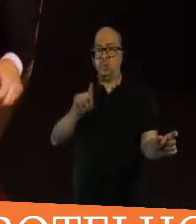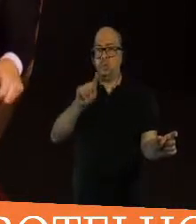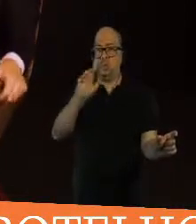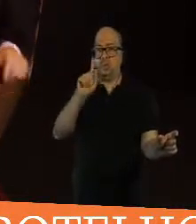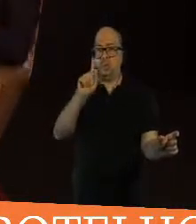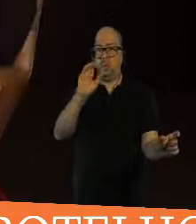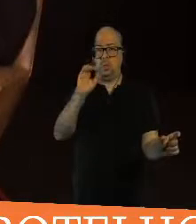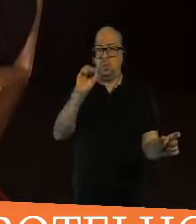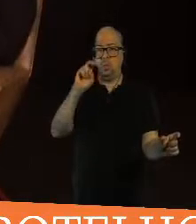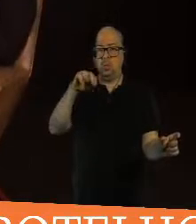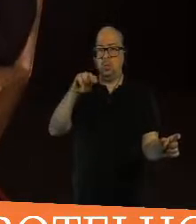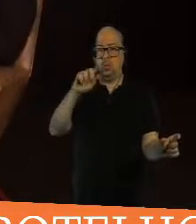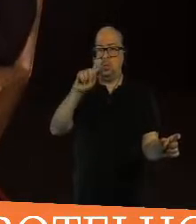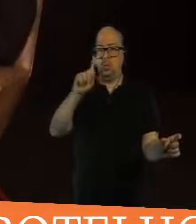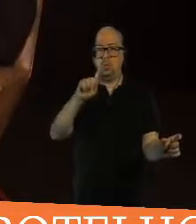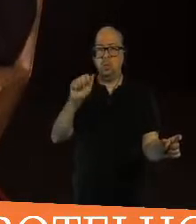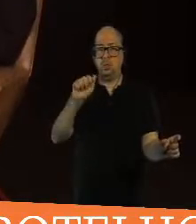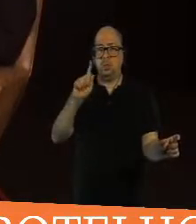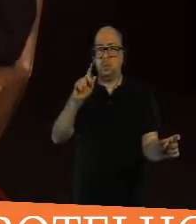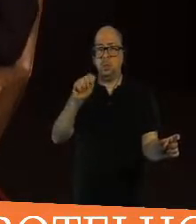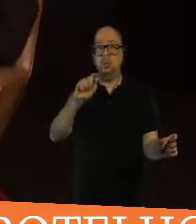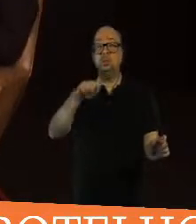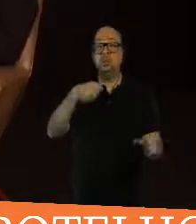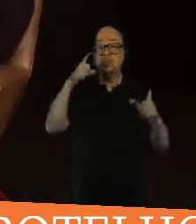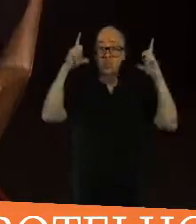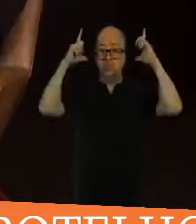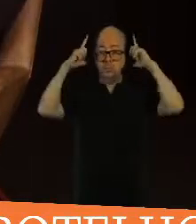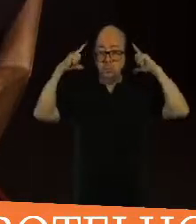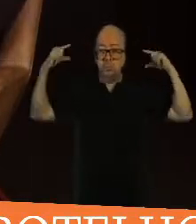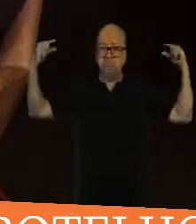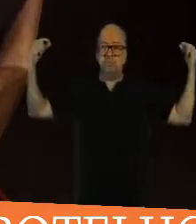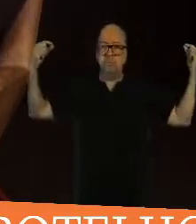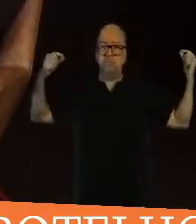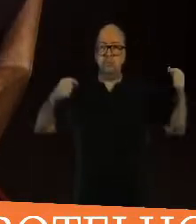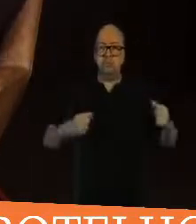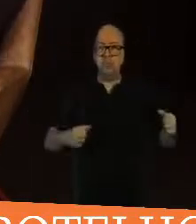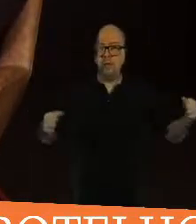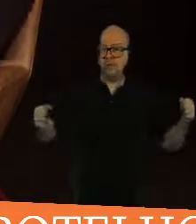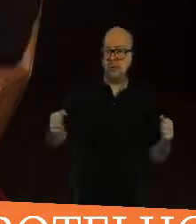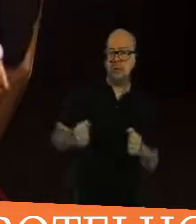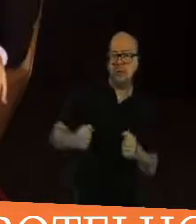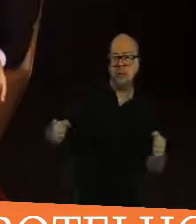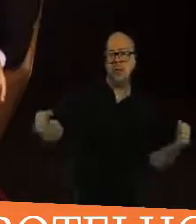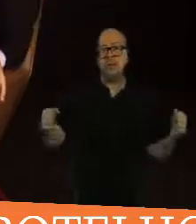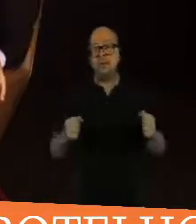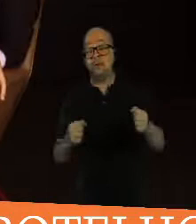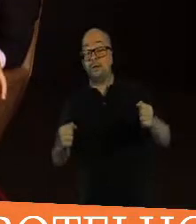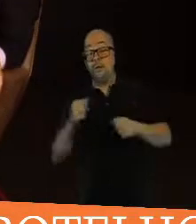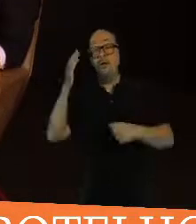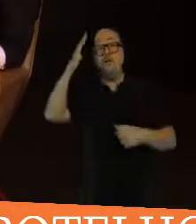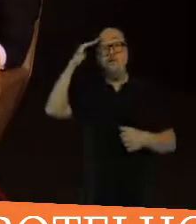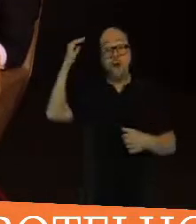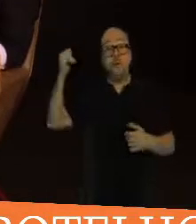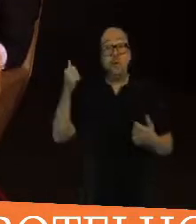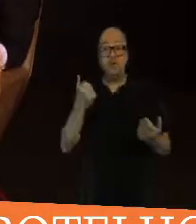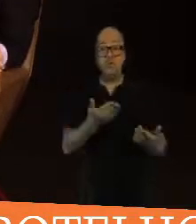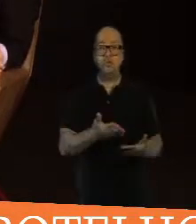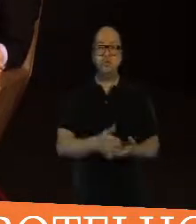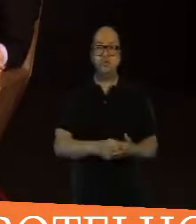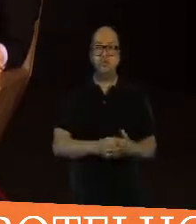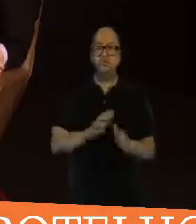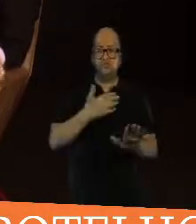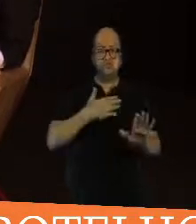Né? E é curioso que... Eu não sei se estou te interrompendo. Não, pode falar. O curioso é que o